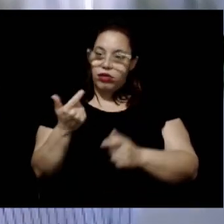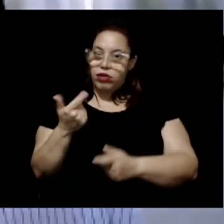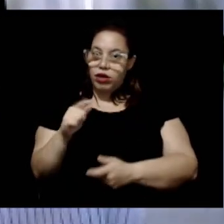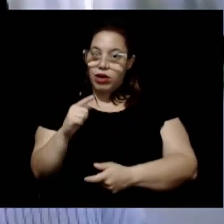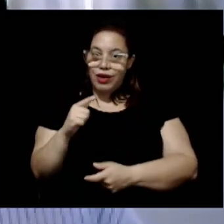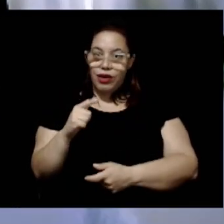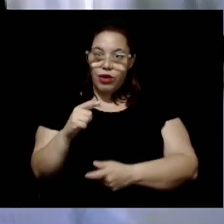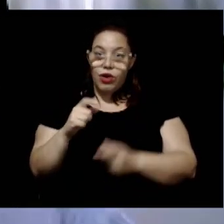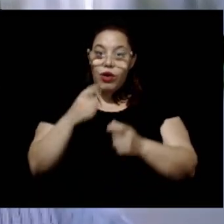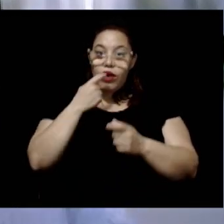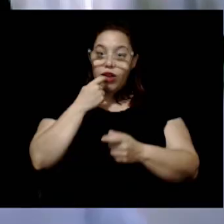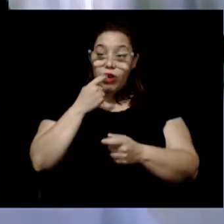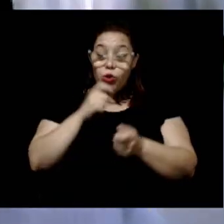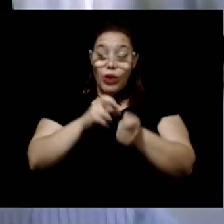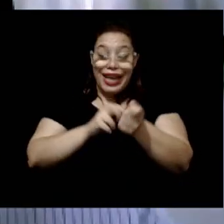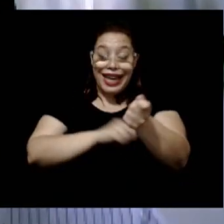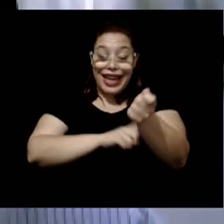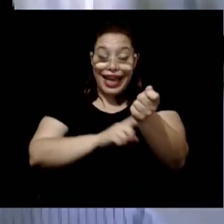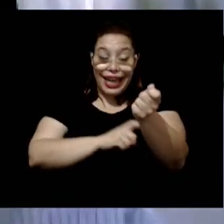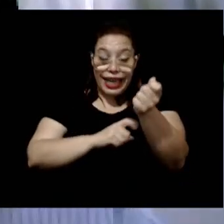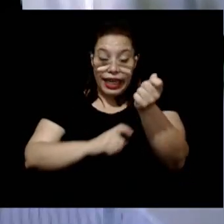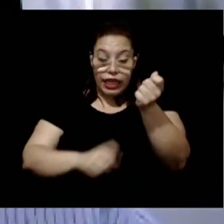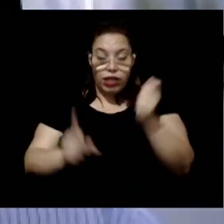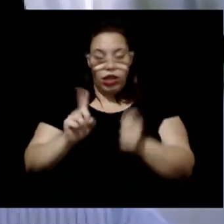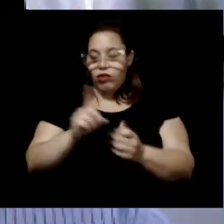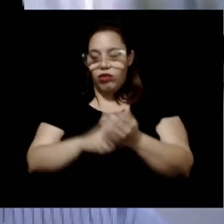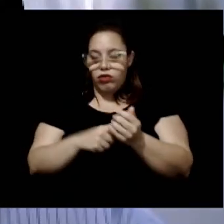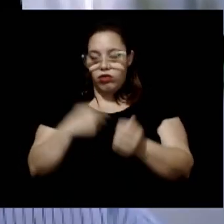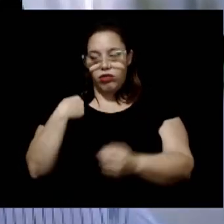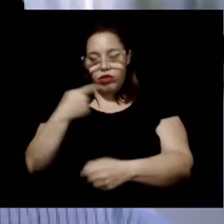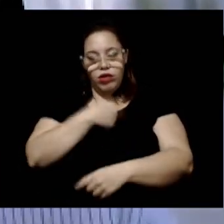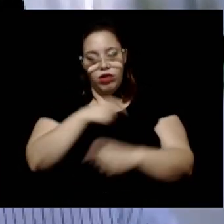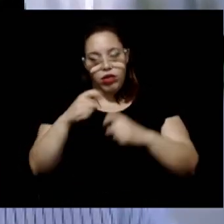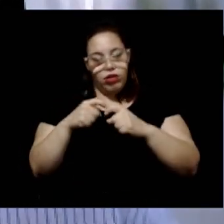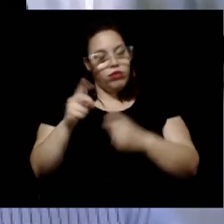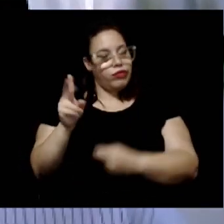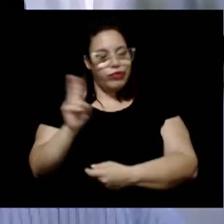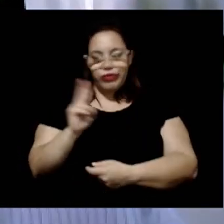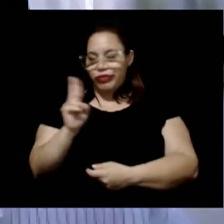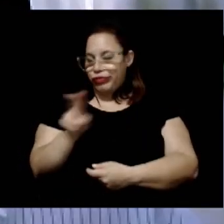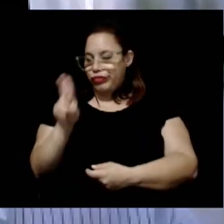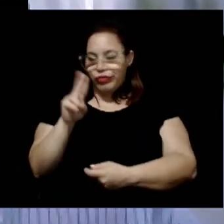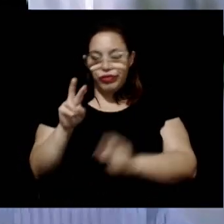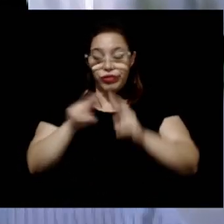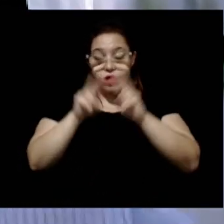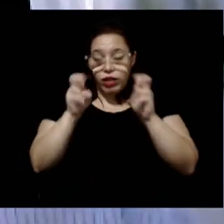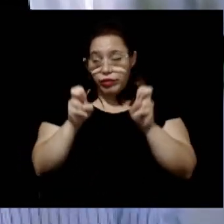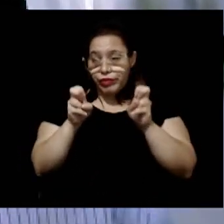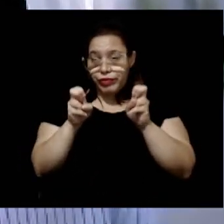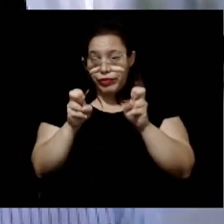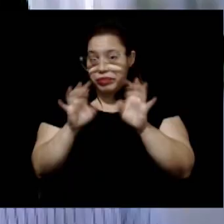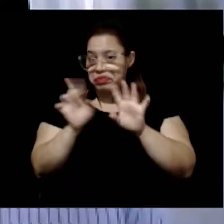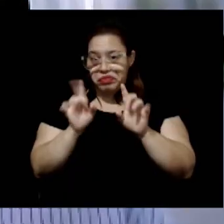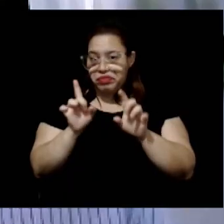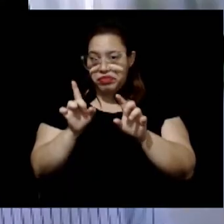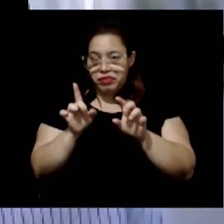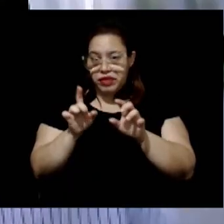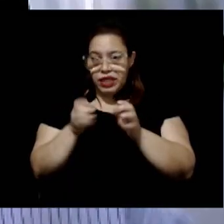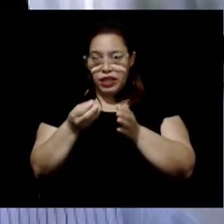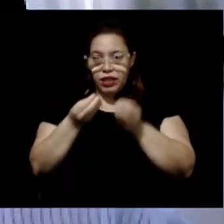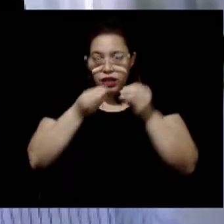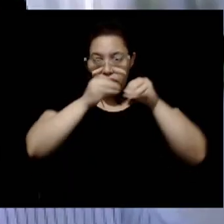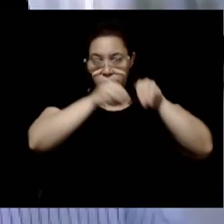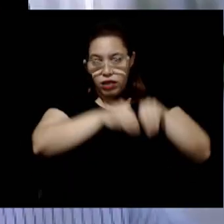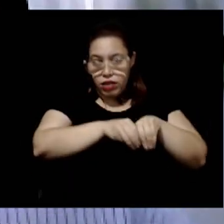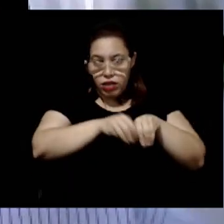doente, tá? Então, nós, da medicina, não utilizamos mais esse termo. Da mesma forma que a gente abandonou o reumatismo em geral,